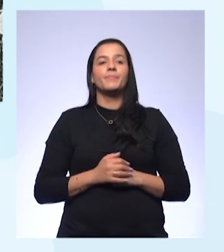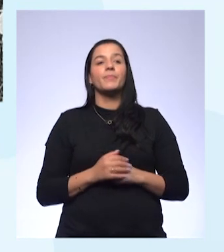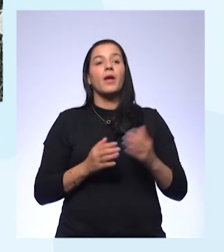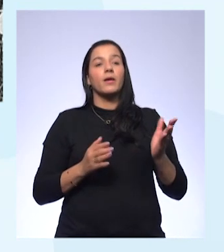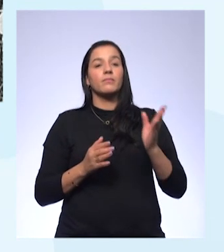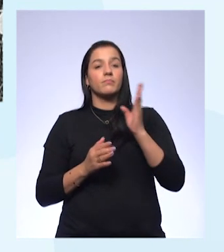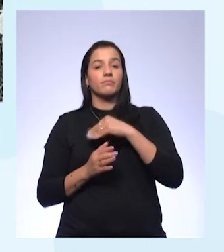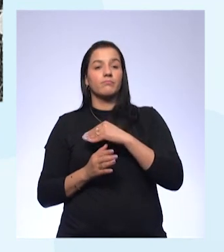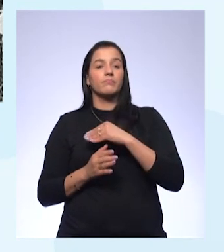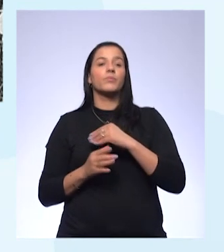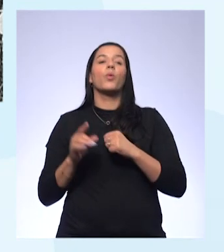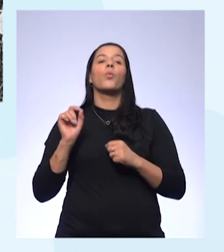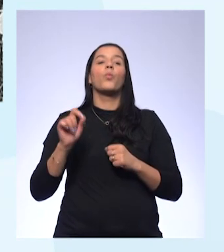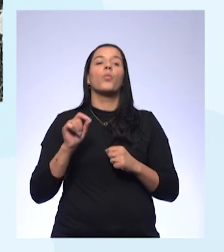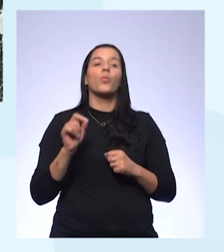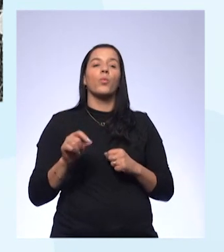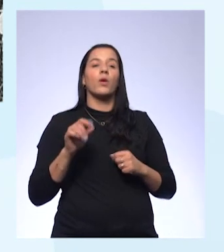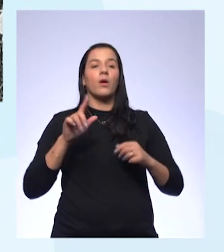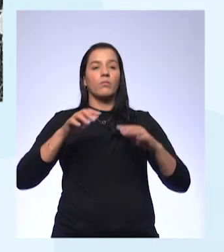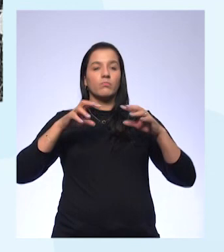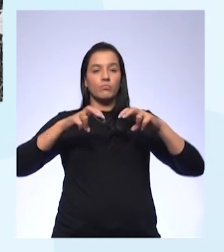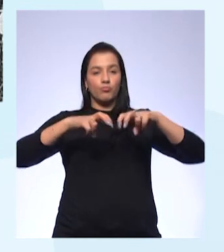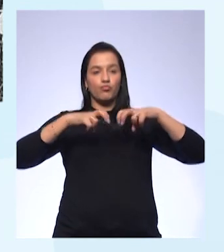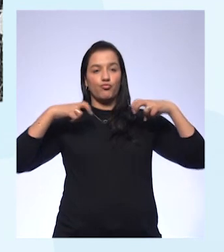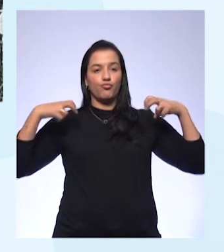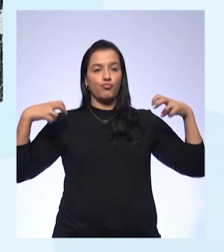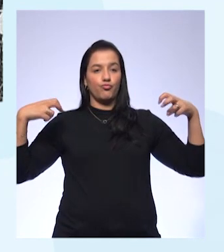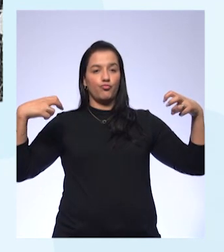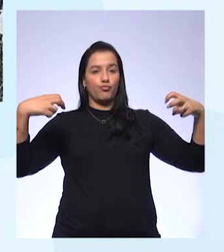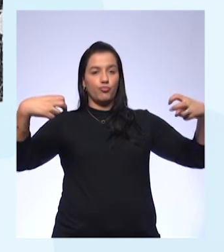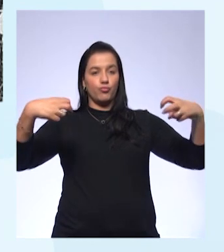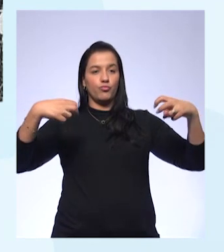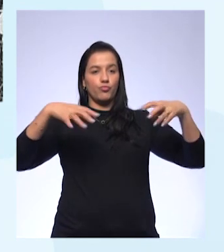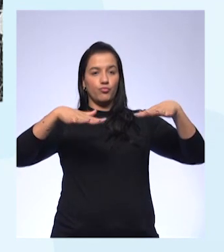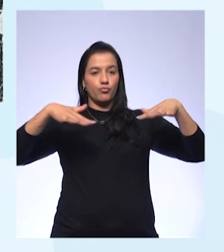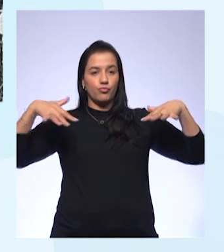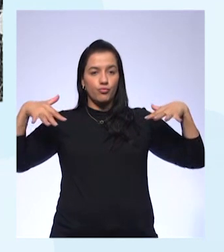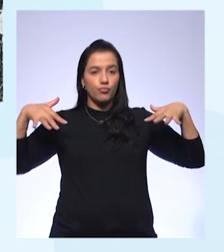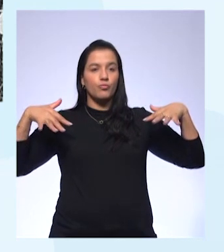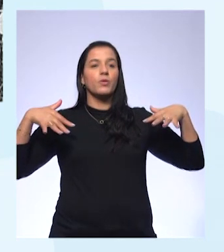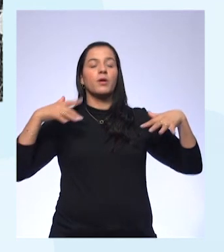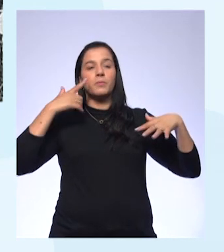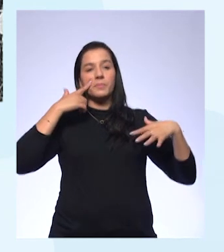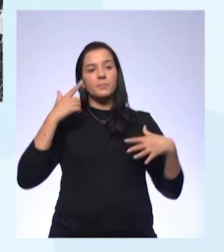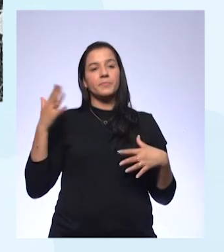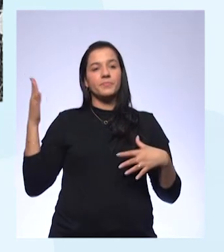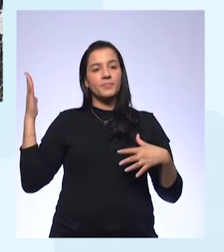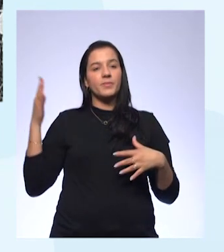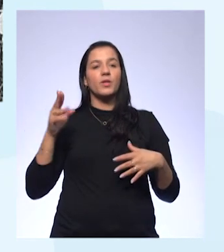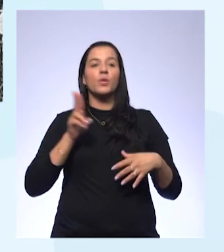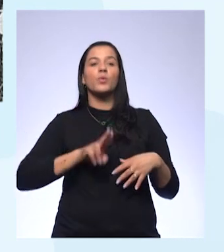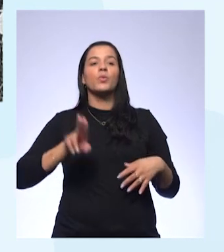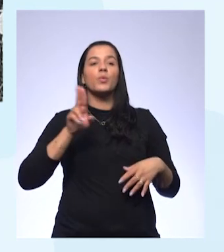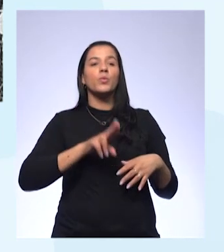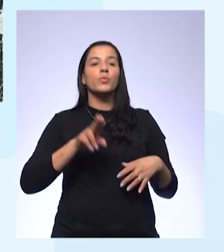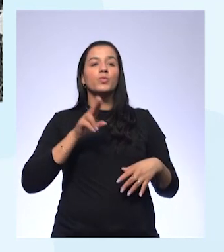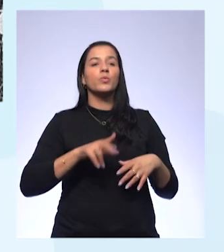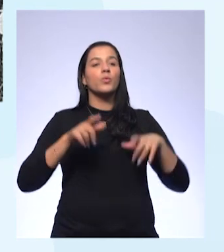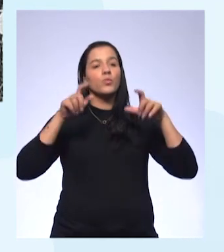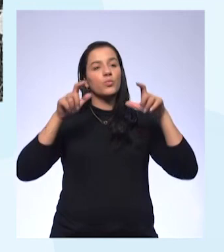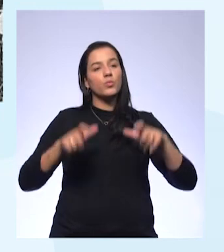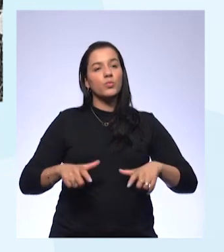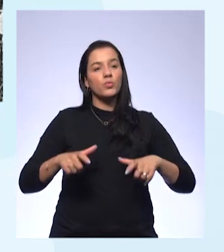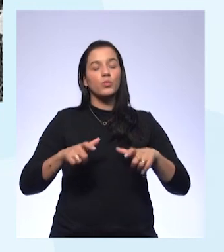da direita, nós temos o Estádio Nacional do Chile, que é isso mesmo que vocês estão lendo. Ele foi utilizado como campo